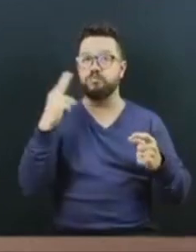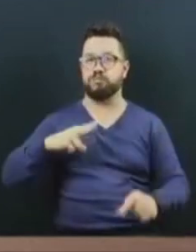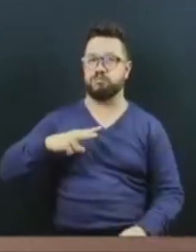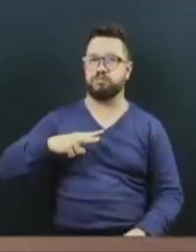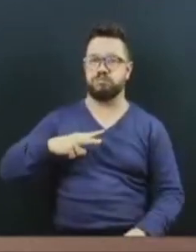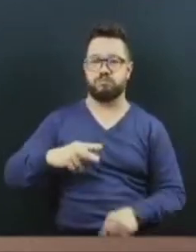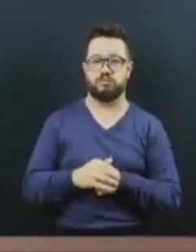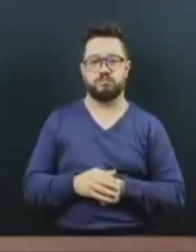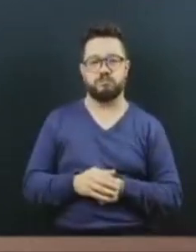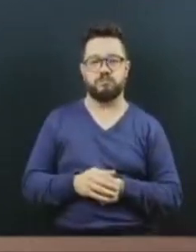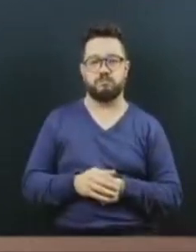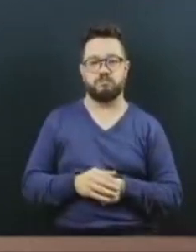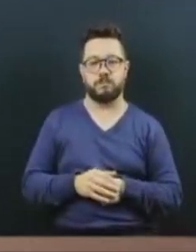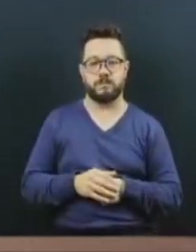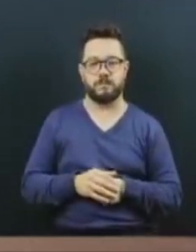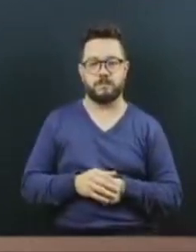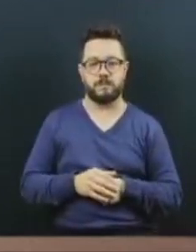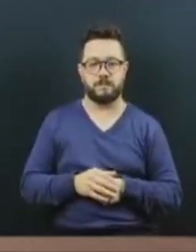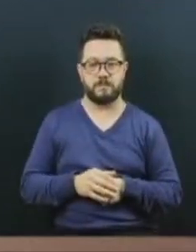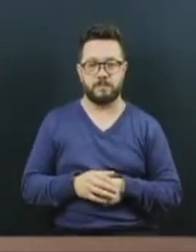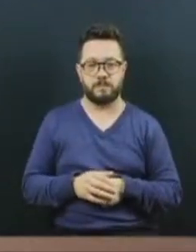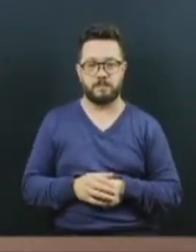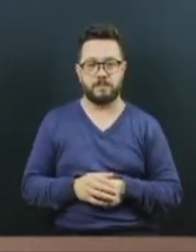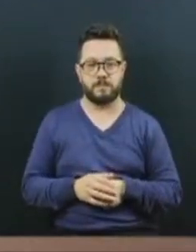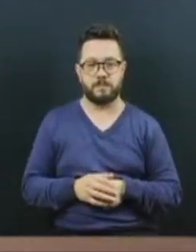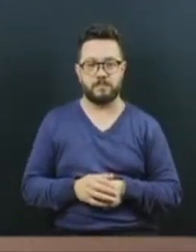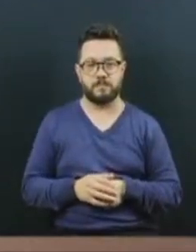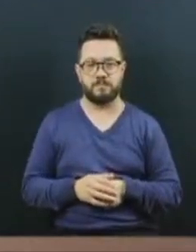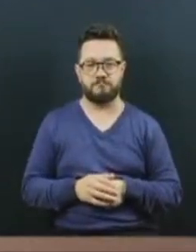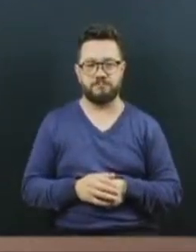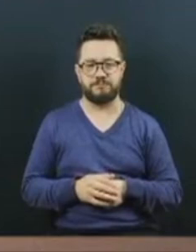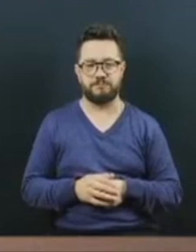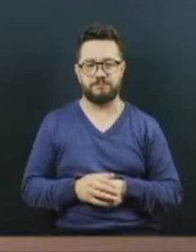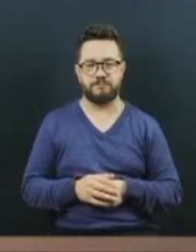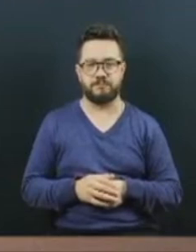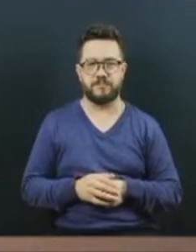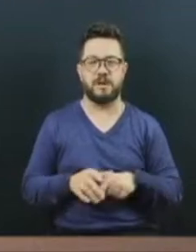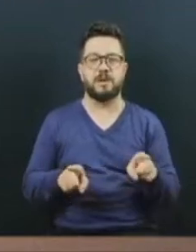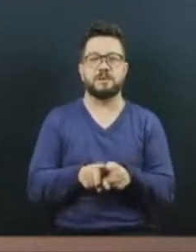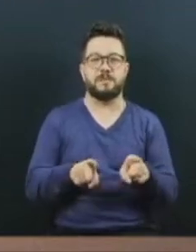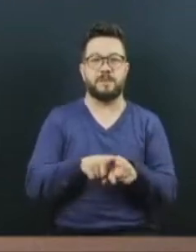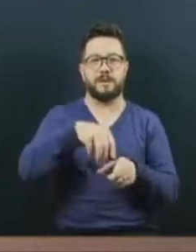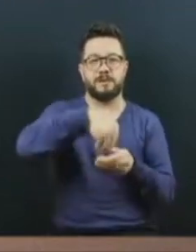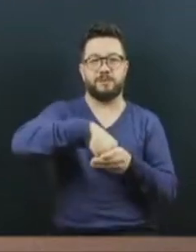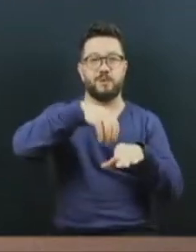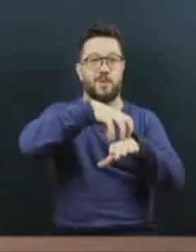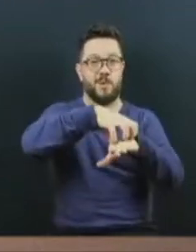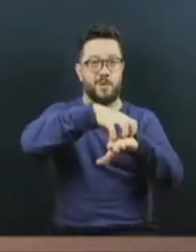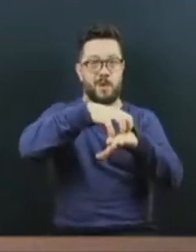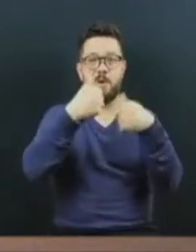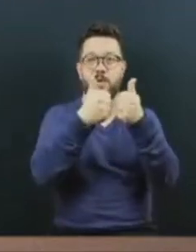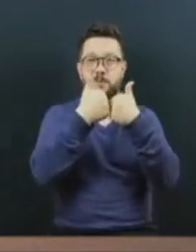tem a disponibilização do atendimento prioritário a pessoa com deficiência nos assentos preferenciais dos ônibus de transporte coletivo em